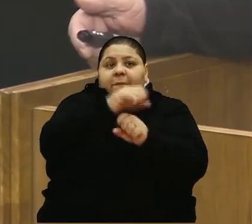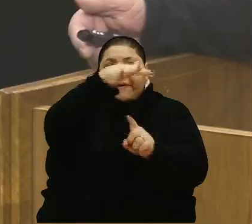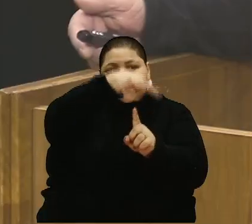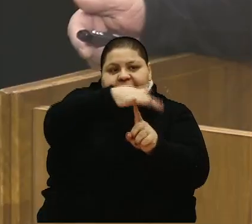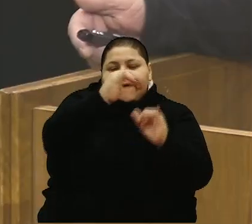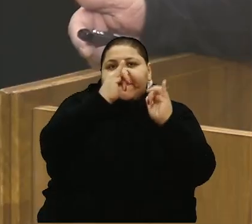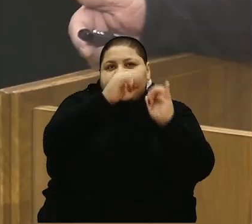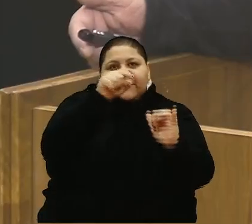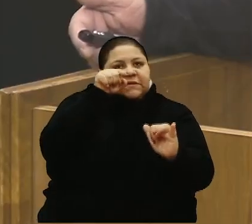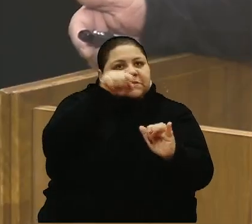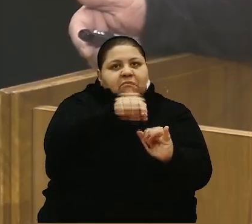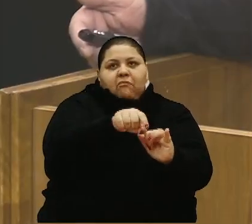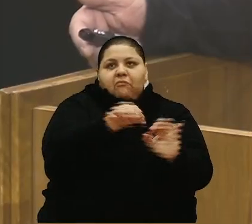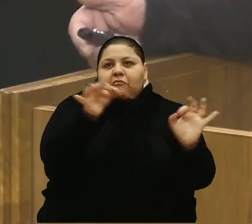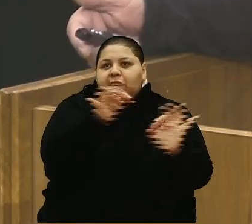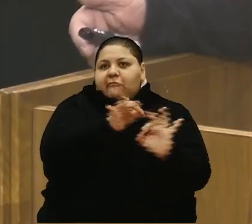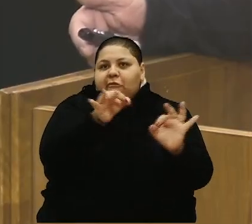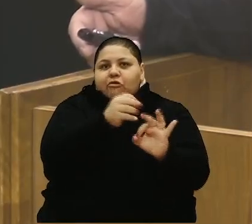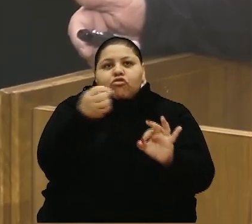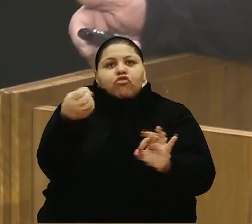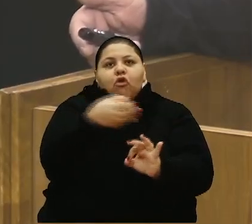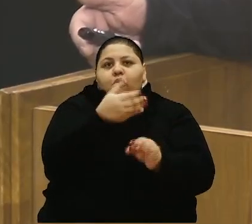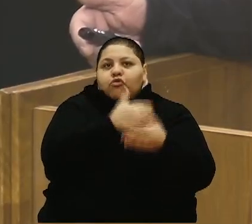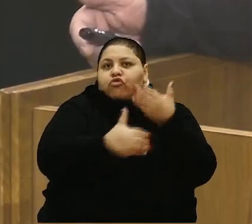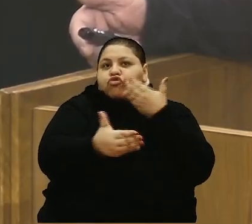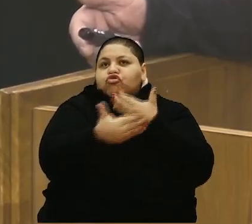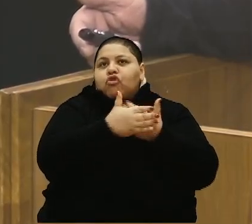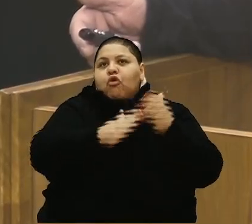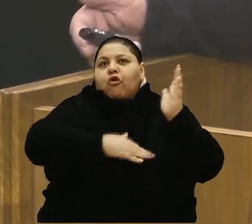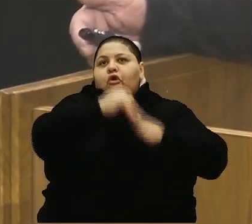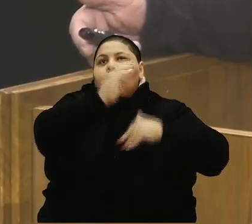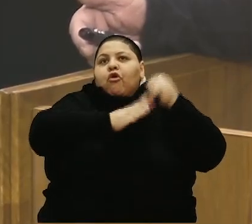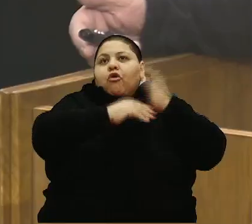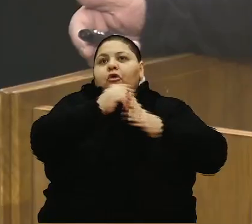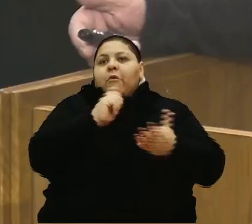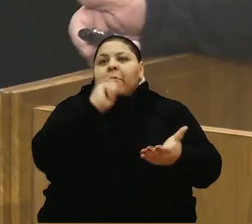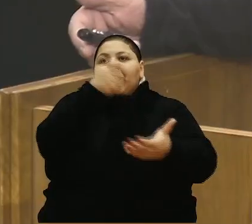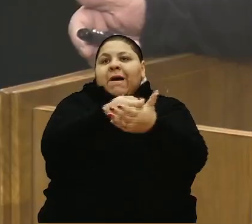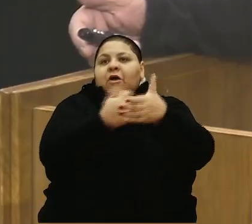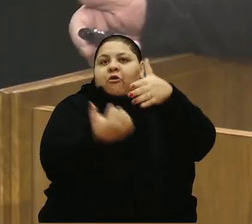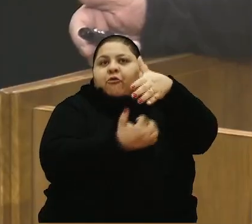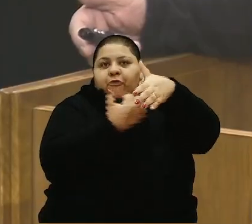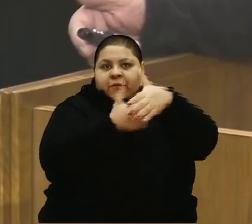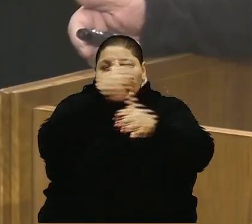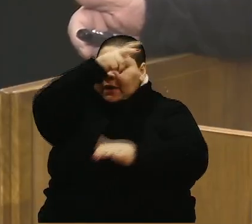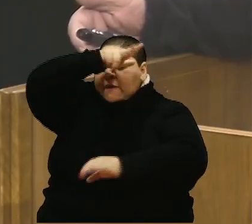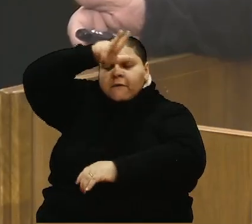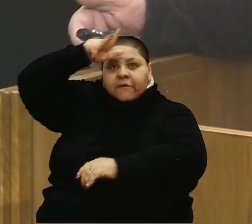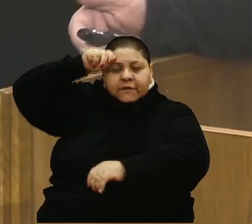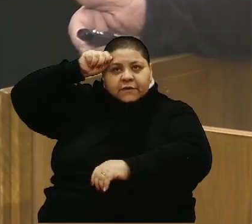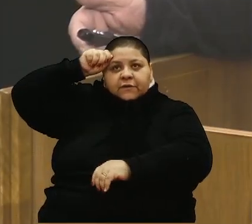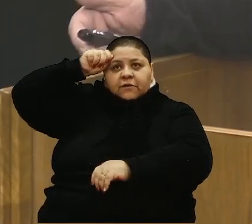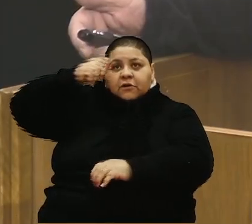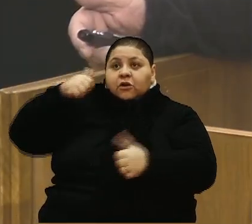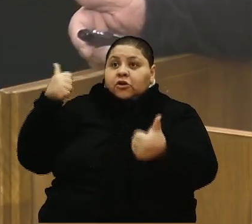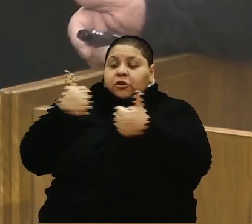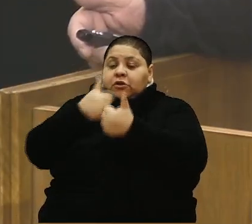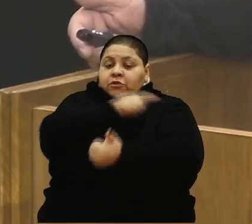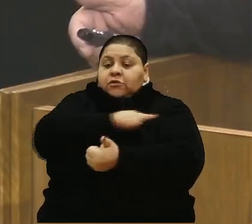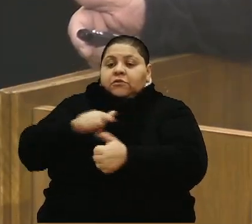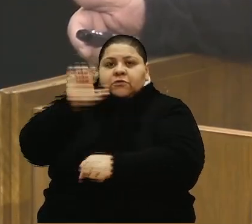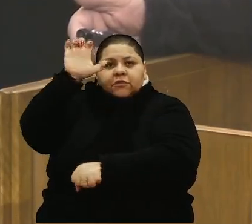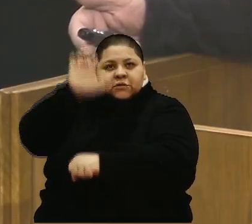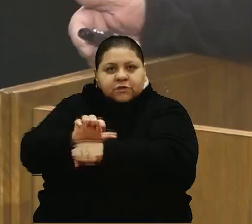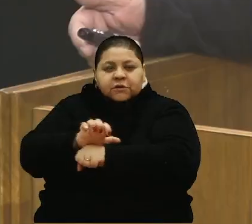são moderníssimas, tudo executado pelo consórcio. A prefeitura junto com o governo do Estado,